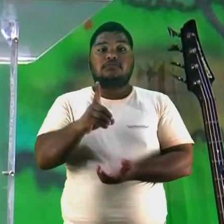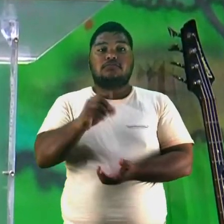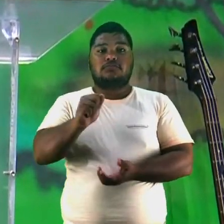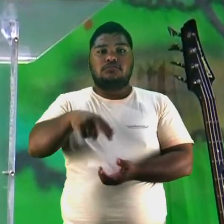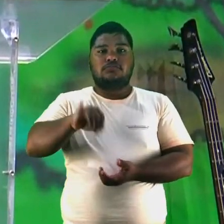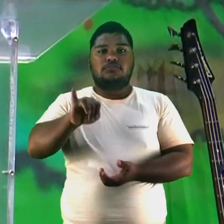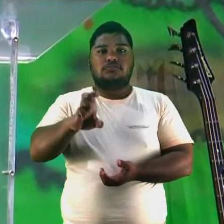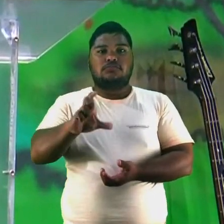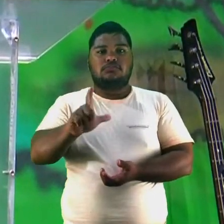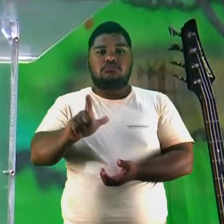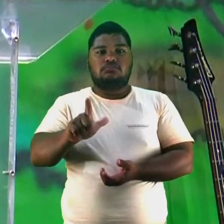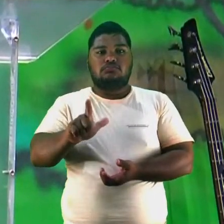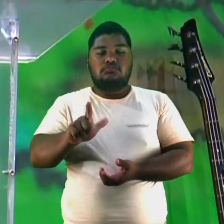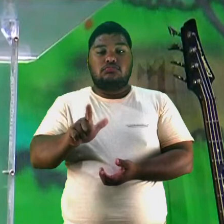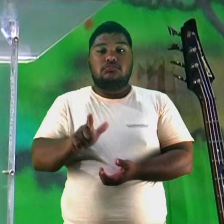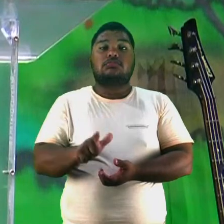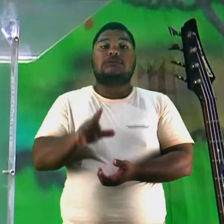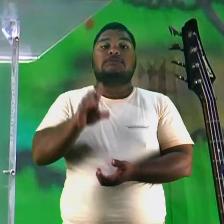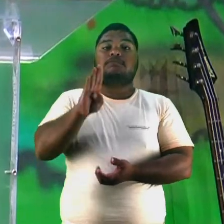um especialista